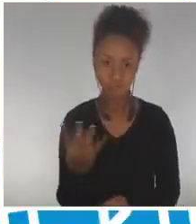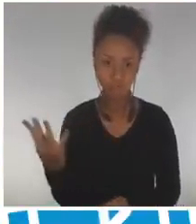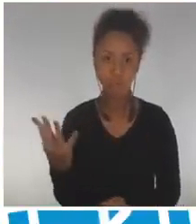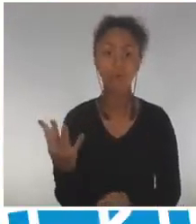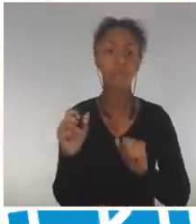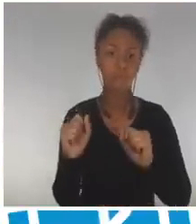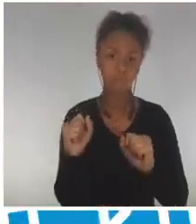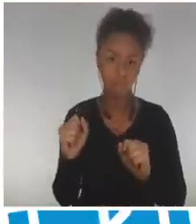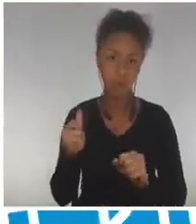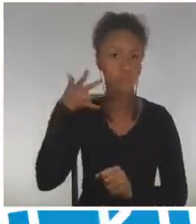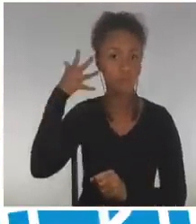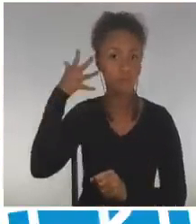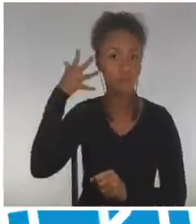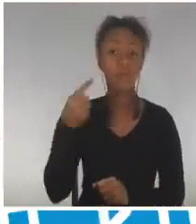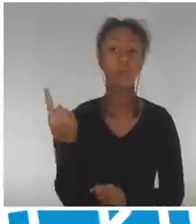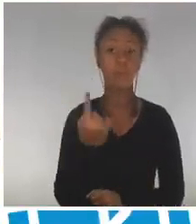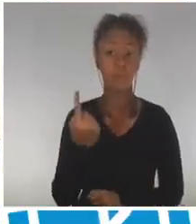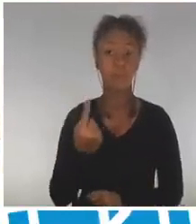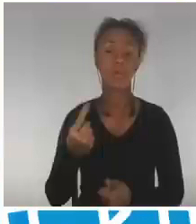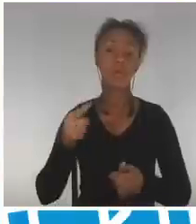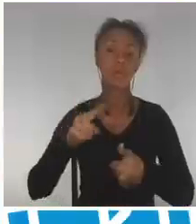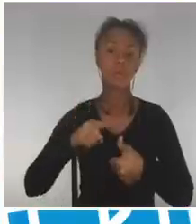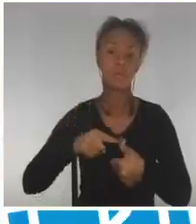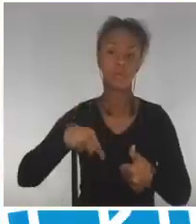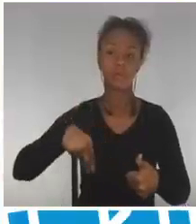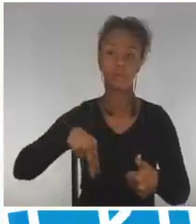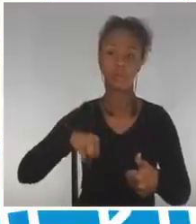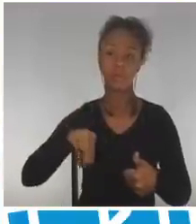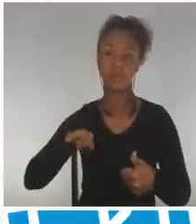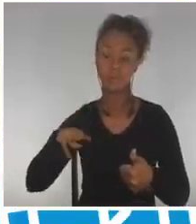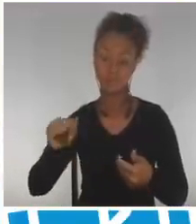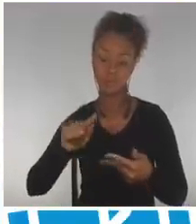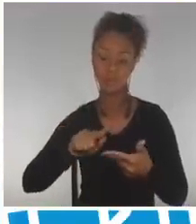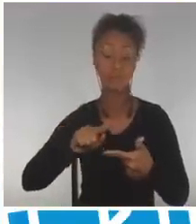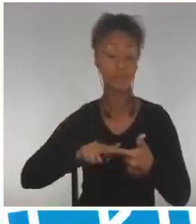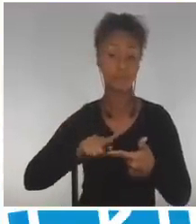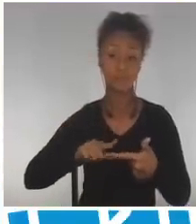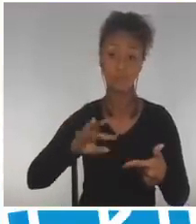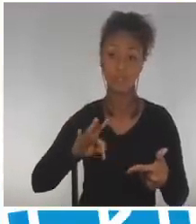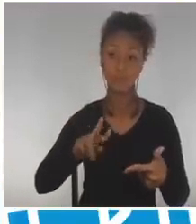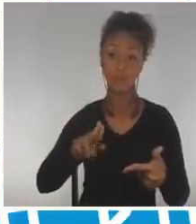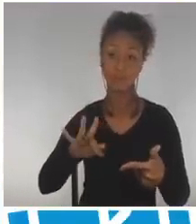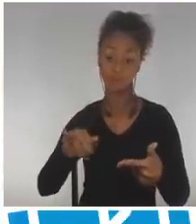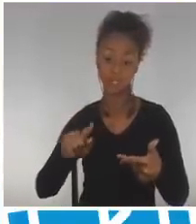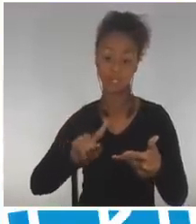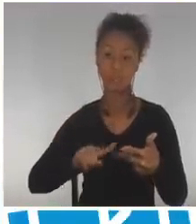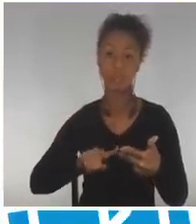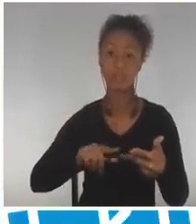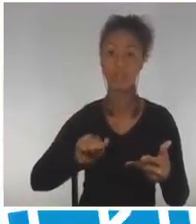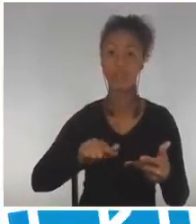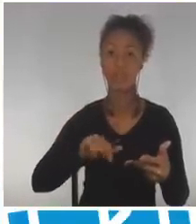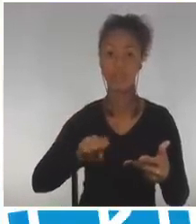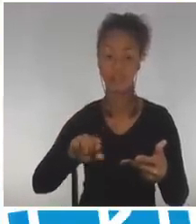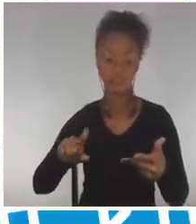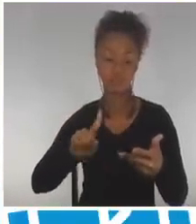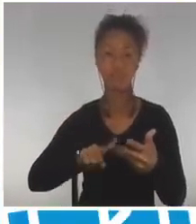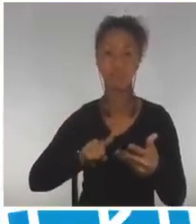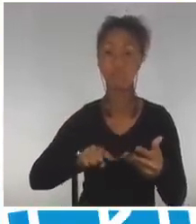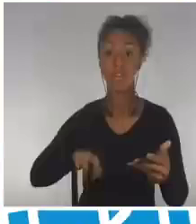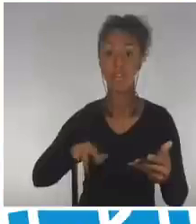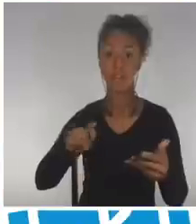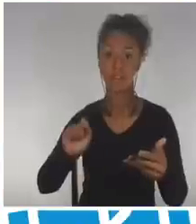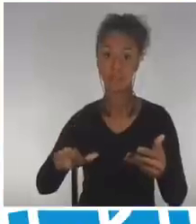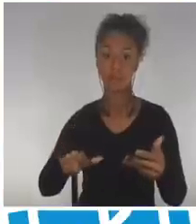ordem, Nilma, depois Tufi, Alessio e Raquel. Olha só, acho que agradecer a oportunidade